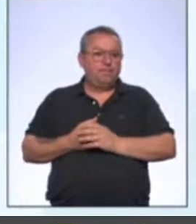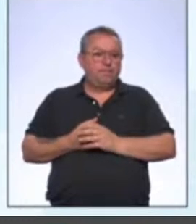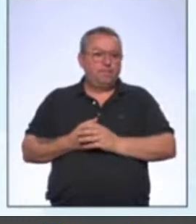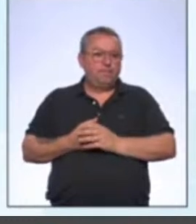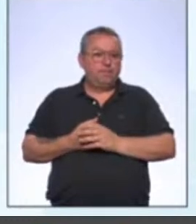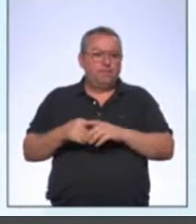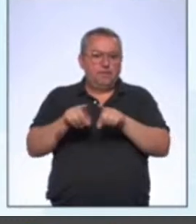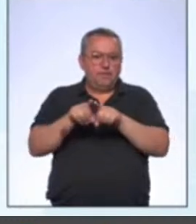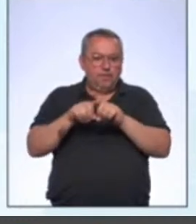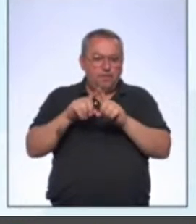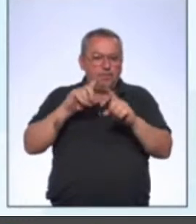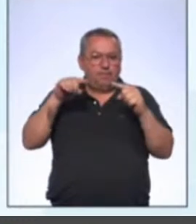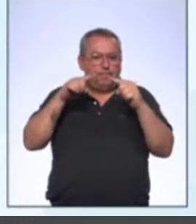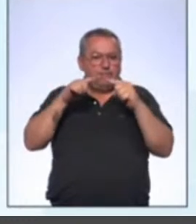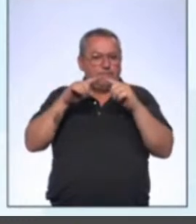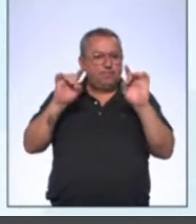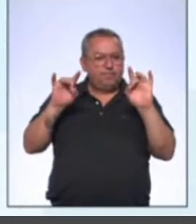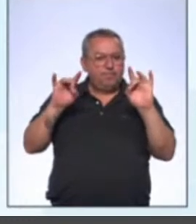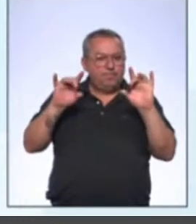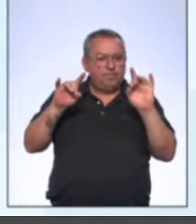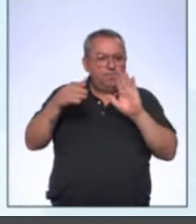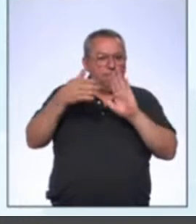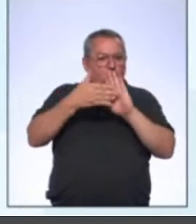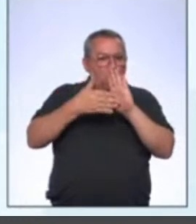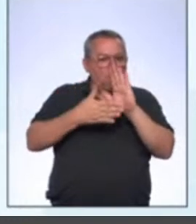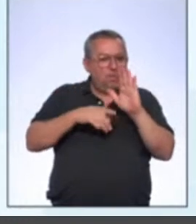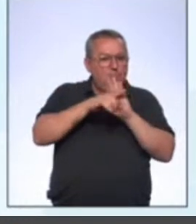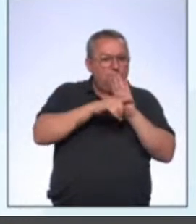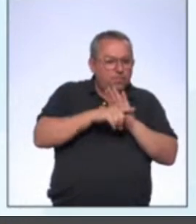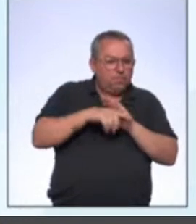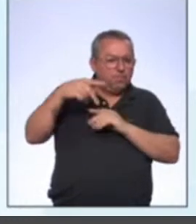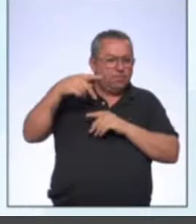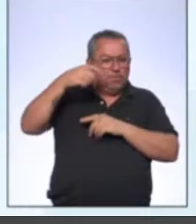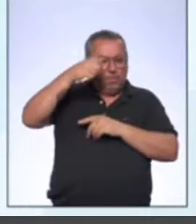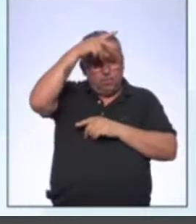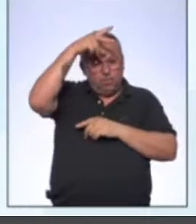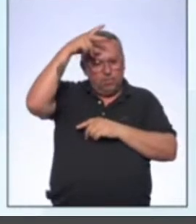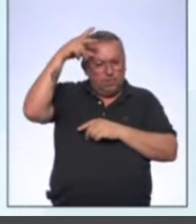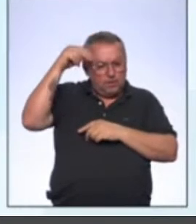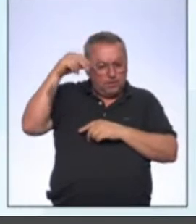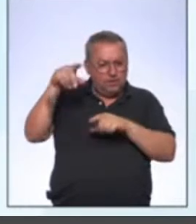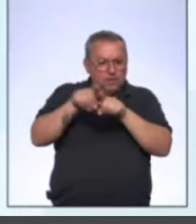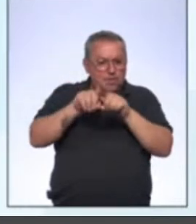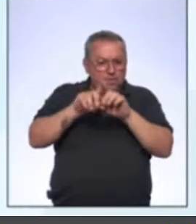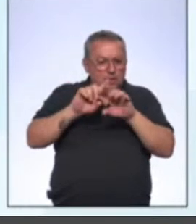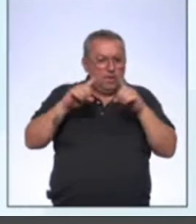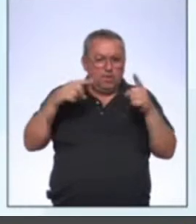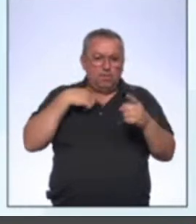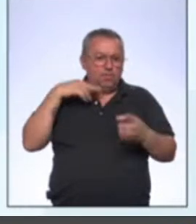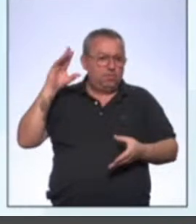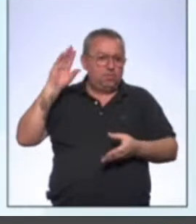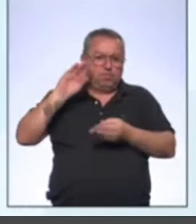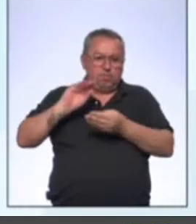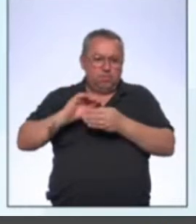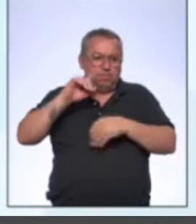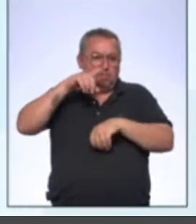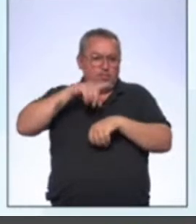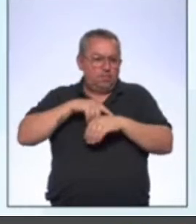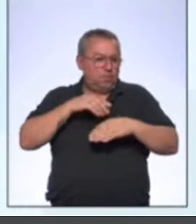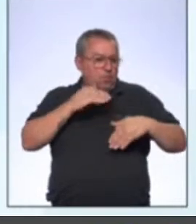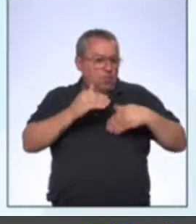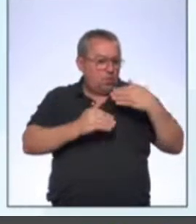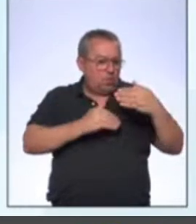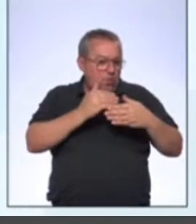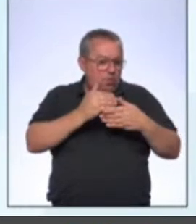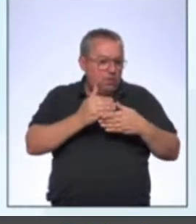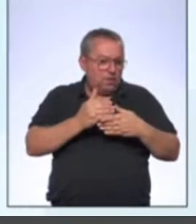E atendem a objetivos específicos de programas, pesquisas e políticas públicas. Entretanto, não podemos reduzir esse período de desenvolvimento.